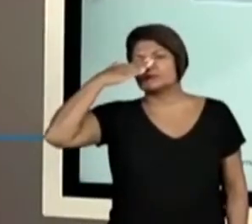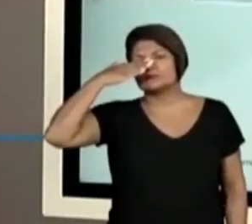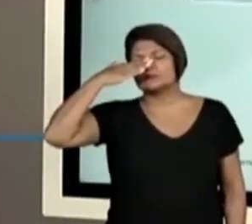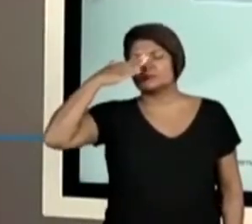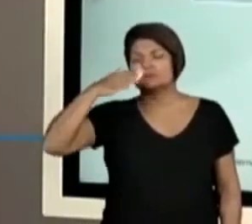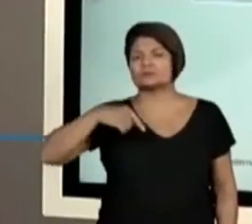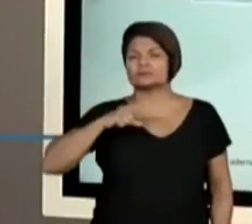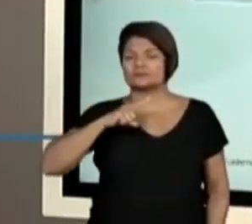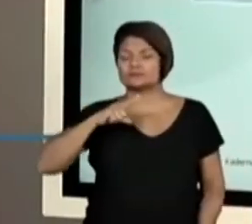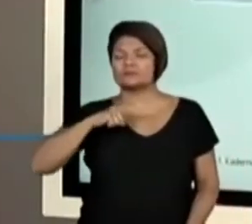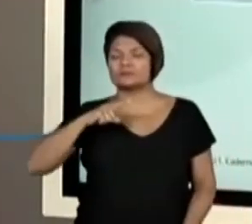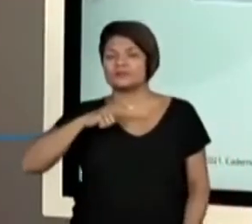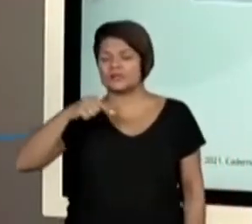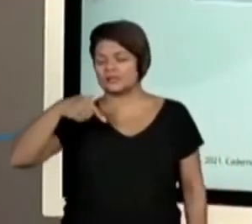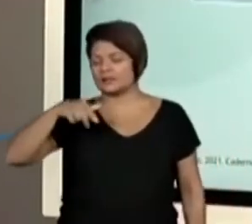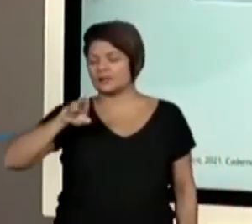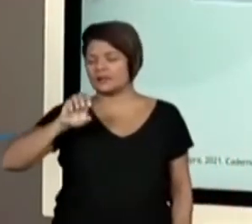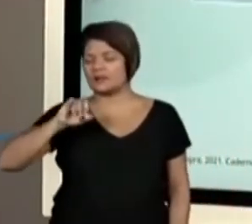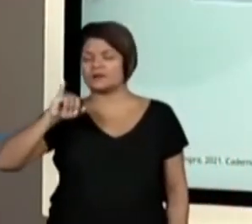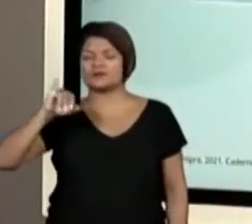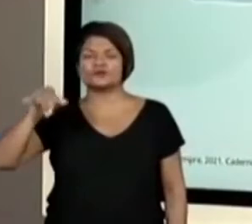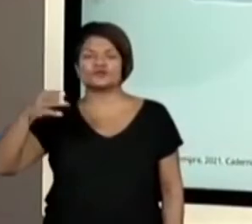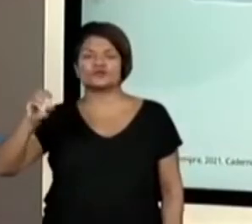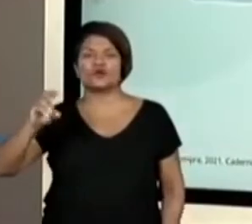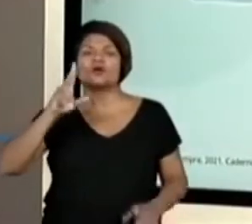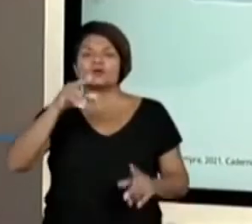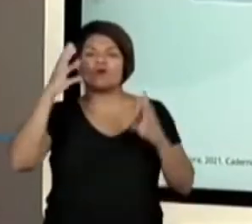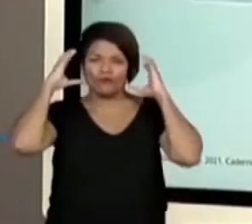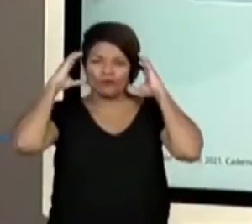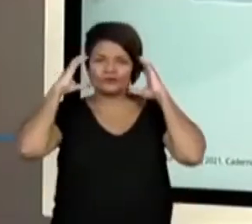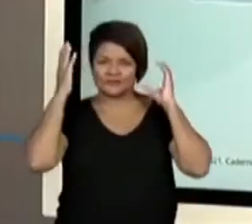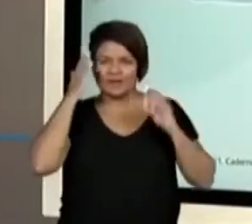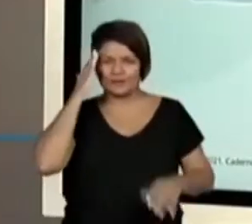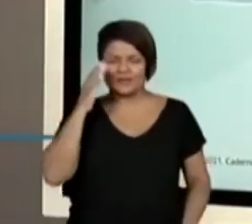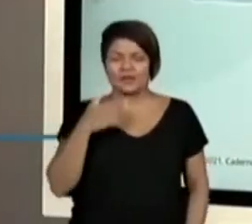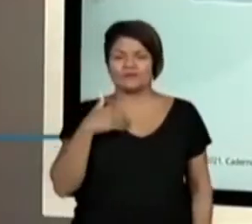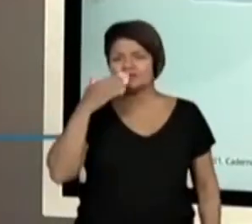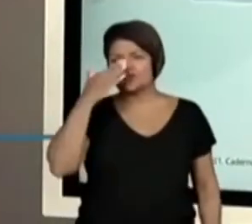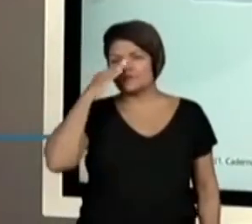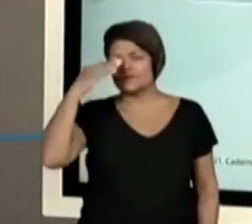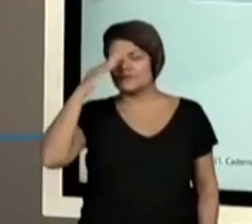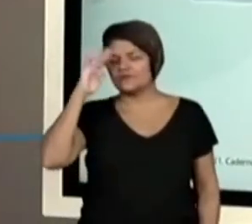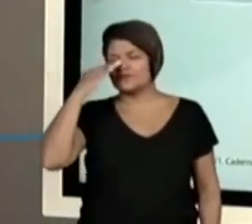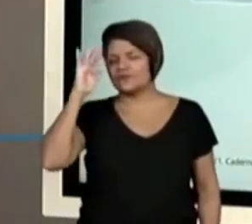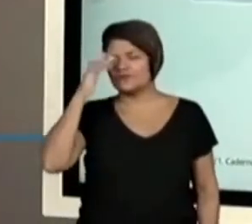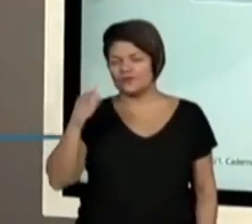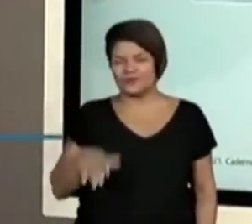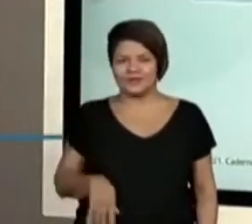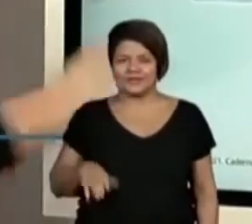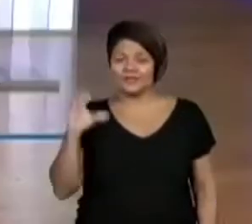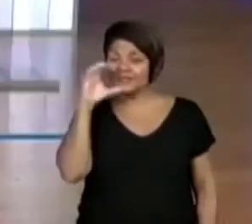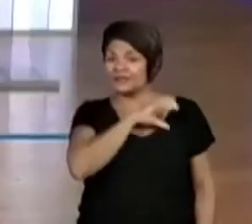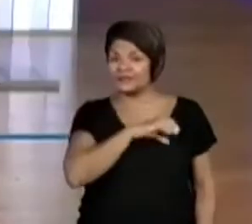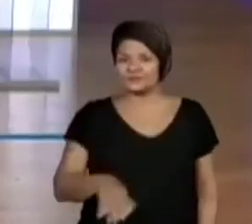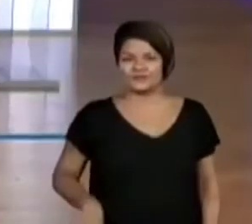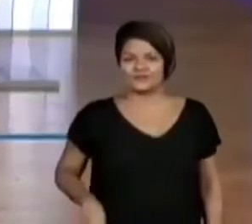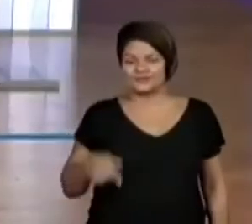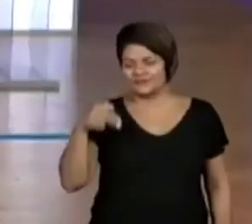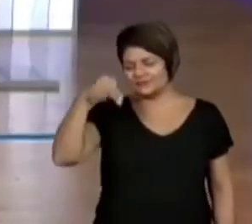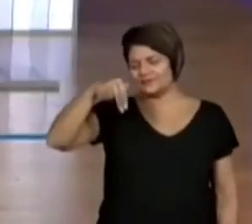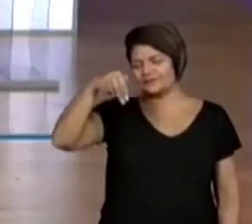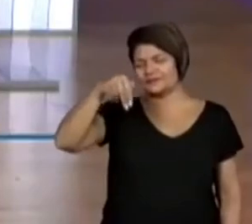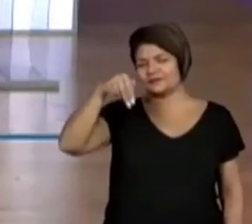tenta falar quim. Vocês vão sentir uma vibração na mãozinha por conta do som da letra.